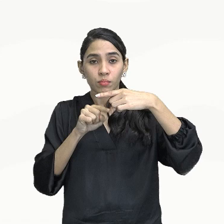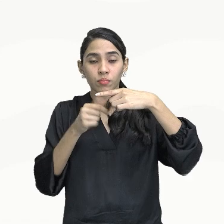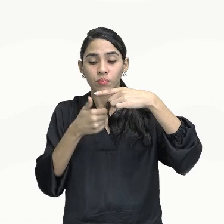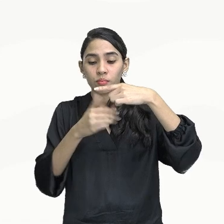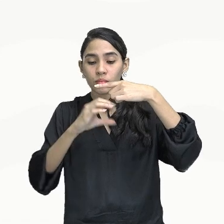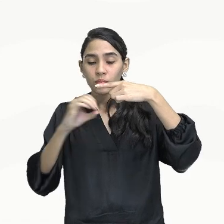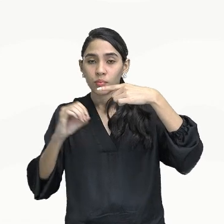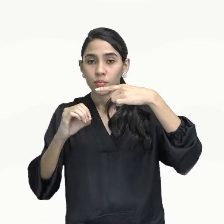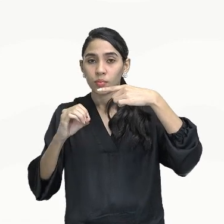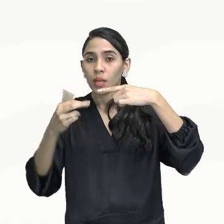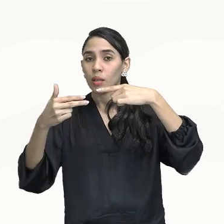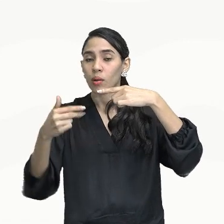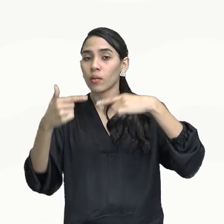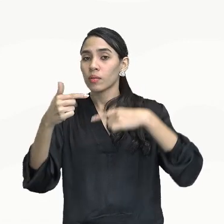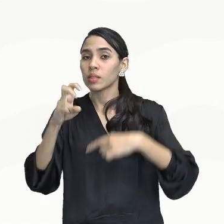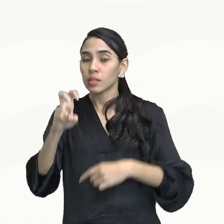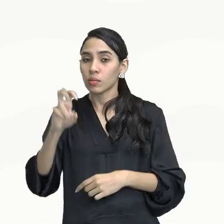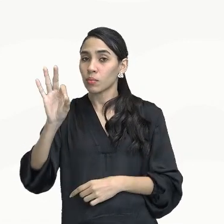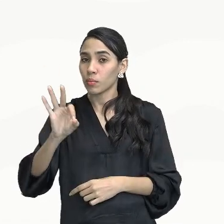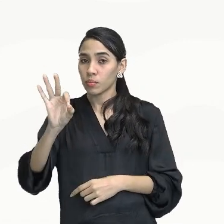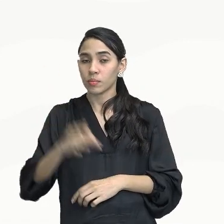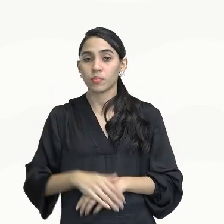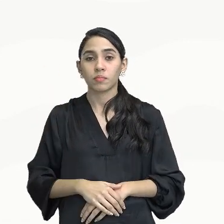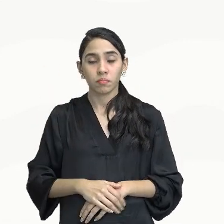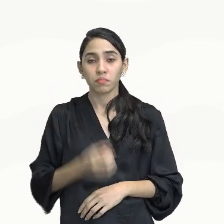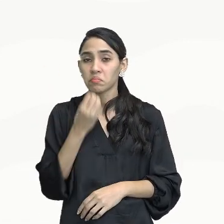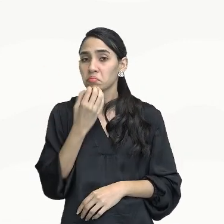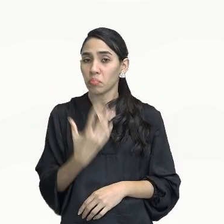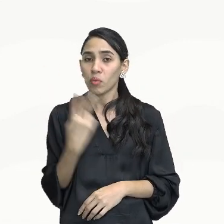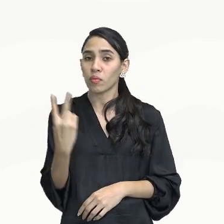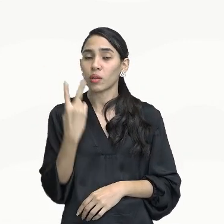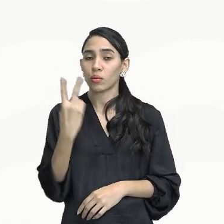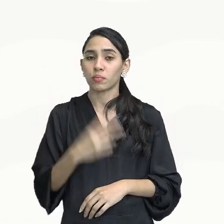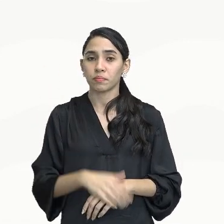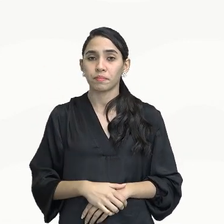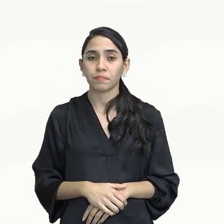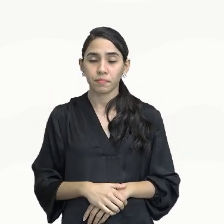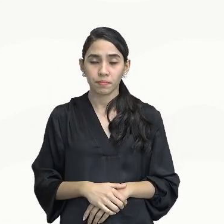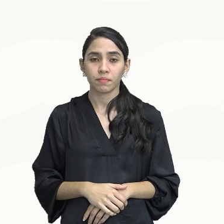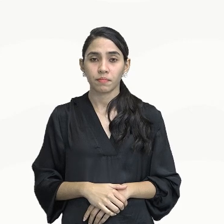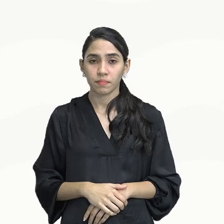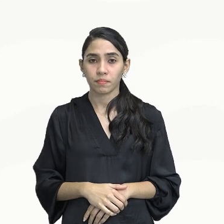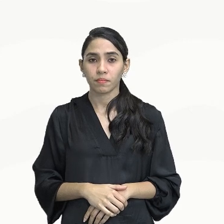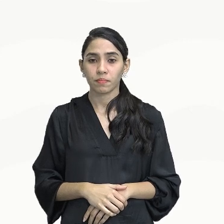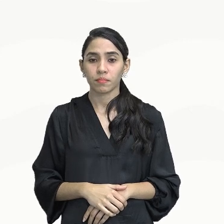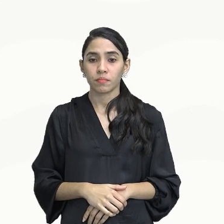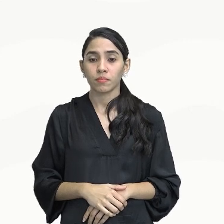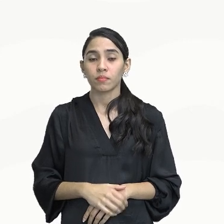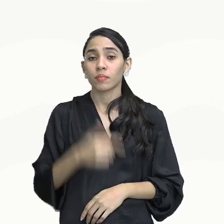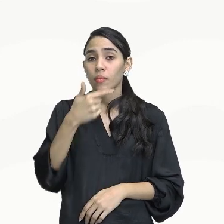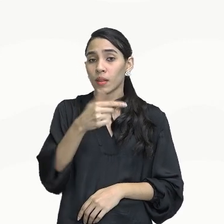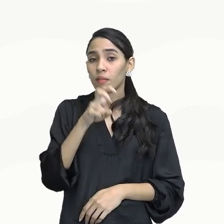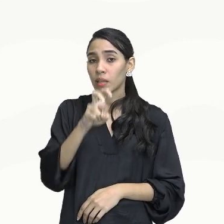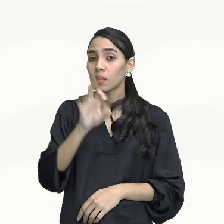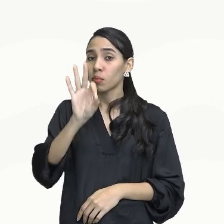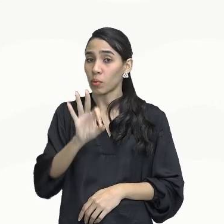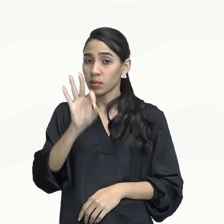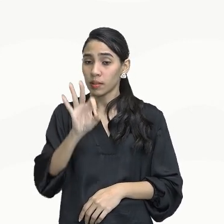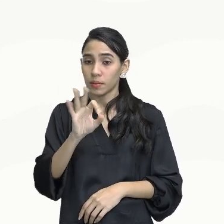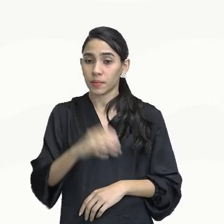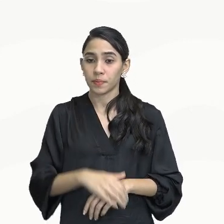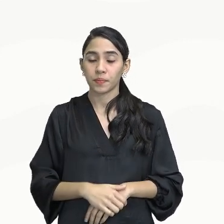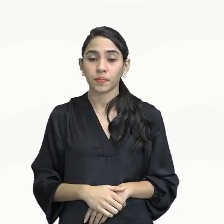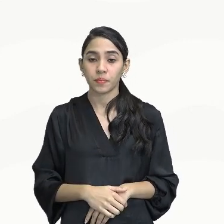a 25%. Então, ele obteve um bom lucro, não foi, professora Manuela? O lucro foi de